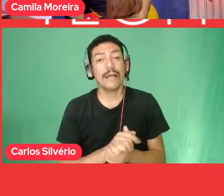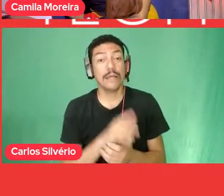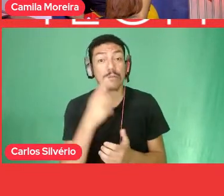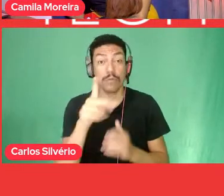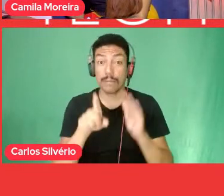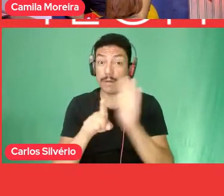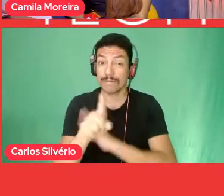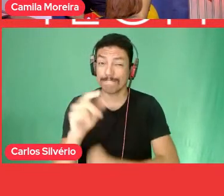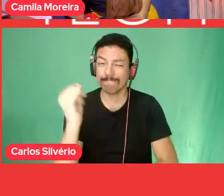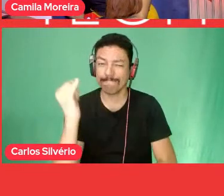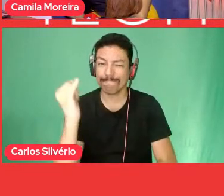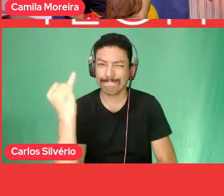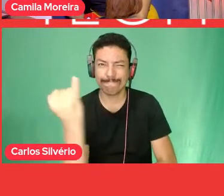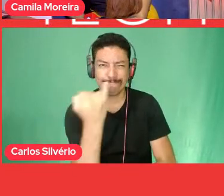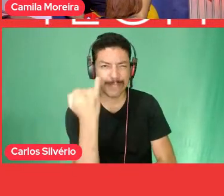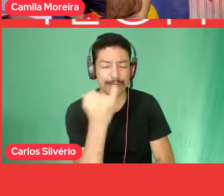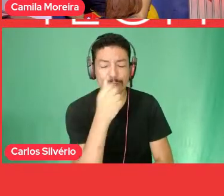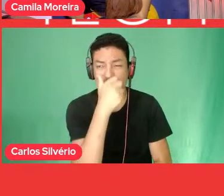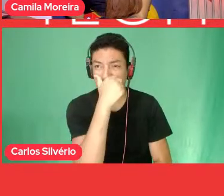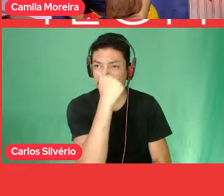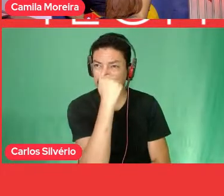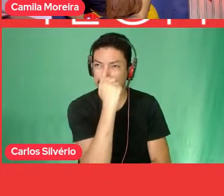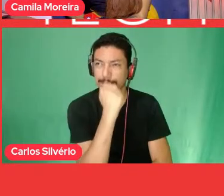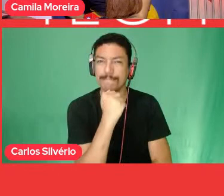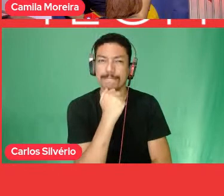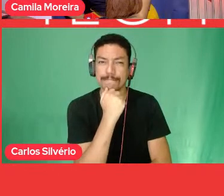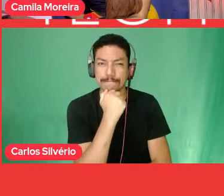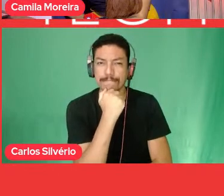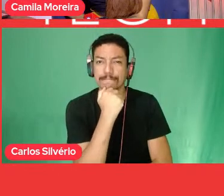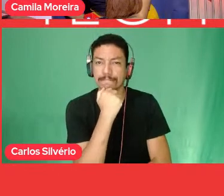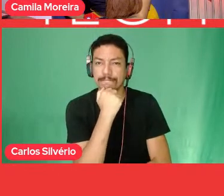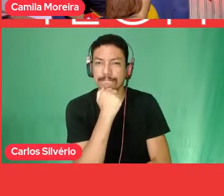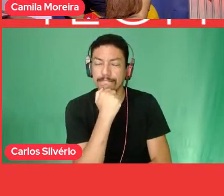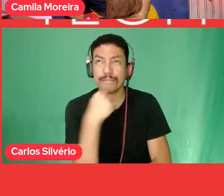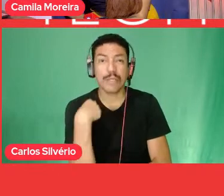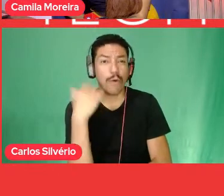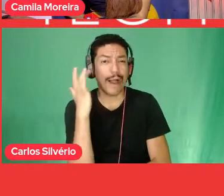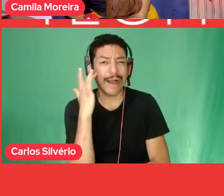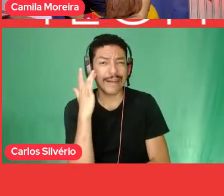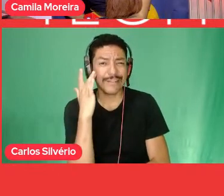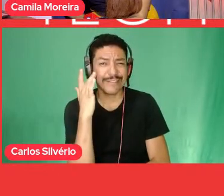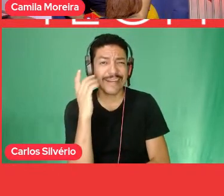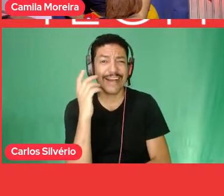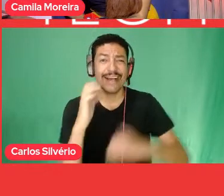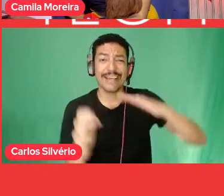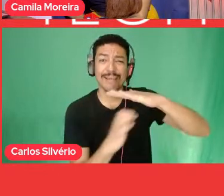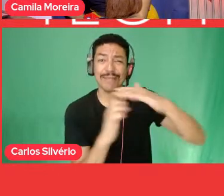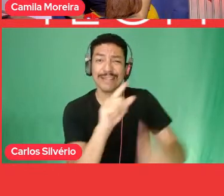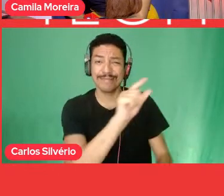importante, né? E para mim, eu acho que um dos maiores erros que as empresas ainda